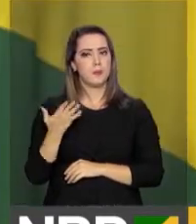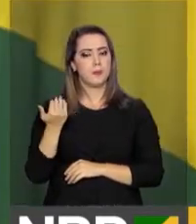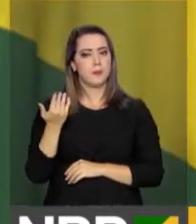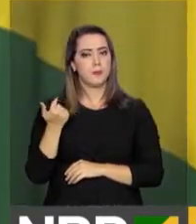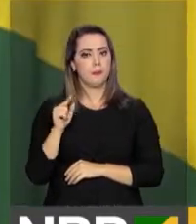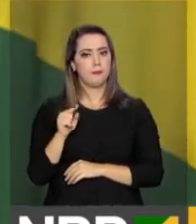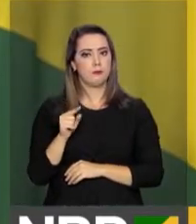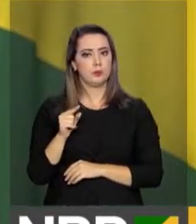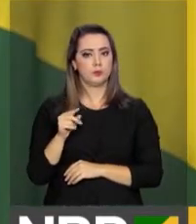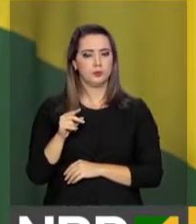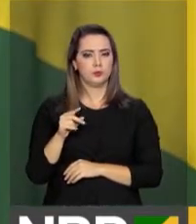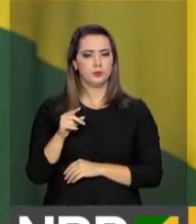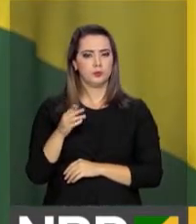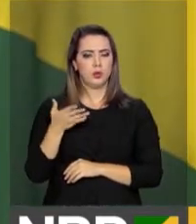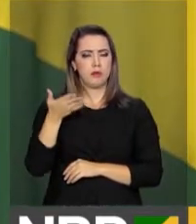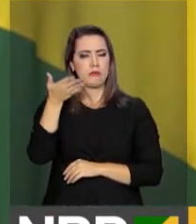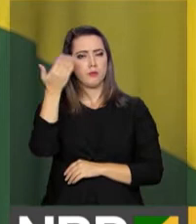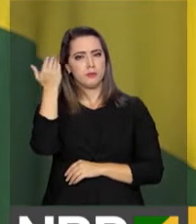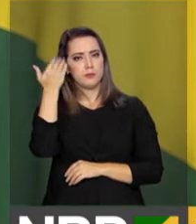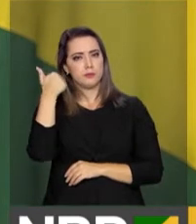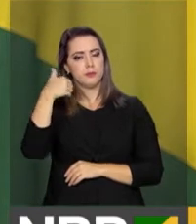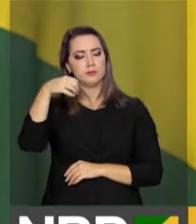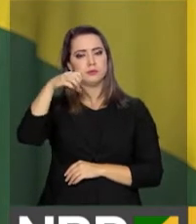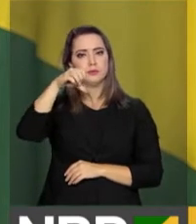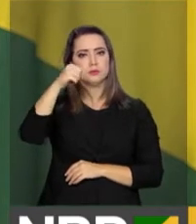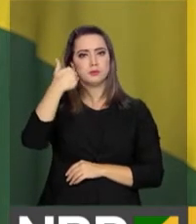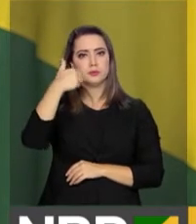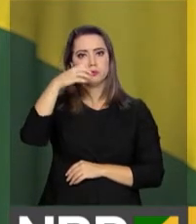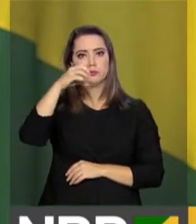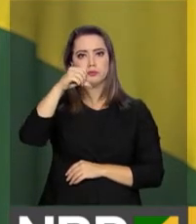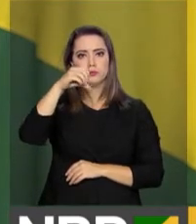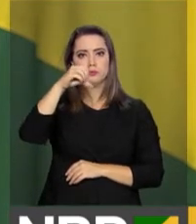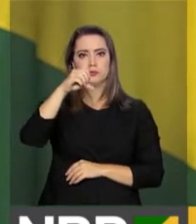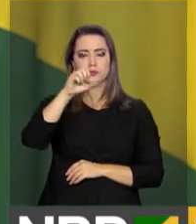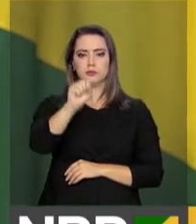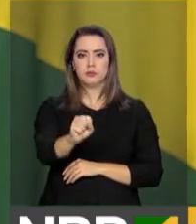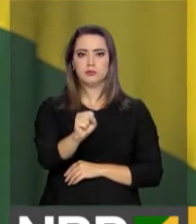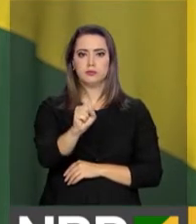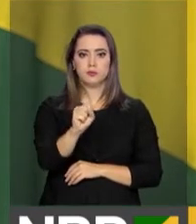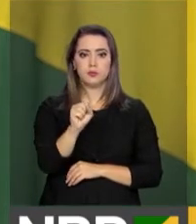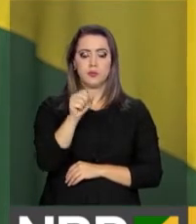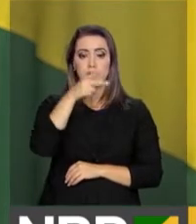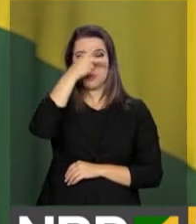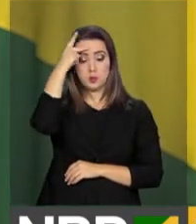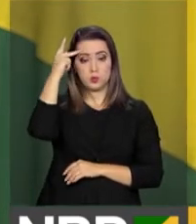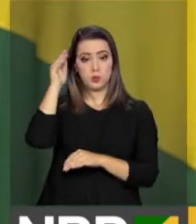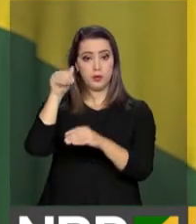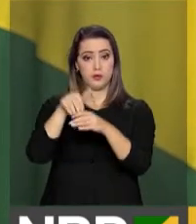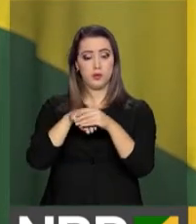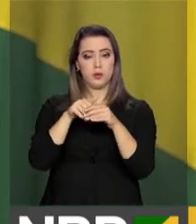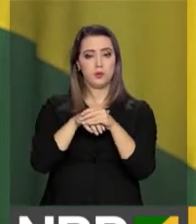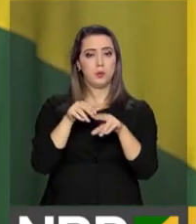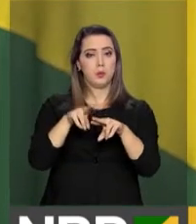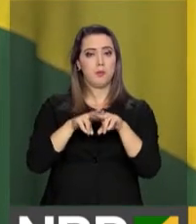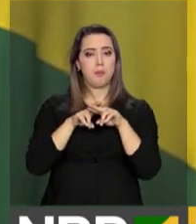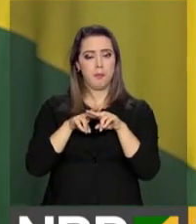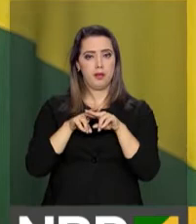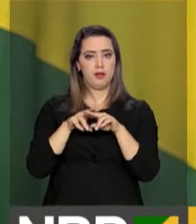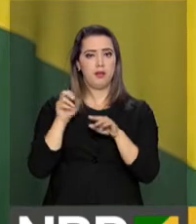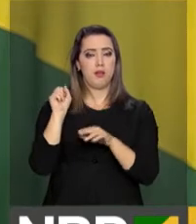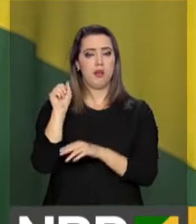reforma que se deu em 98 se não me engano o quem votou a favor da reforma previdenciária